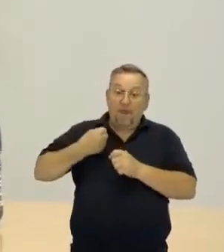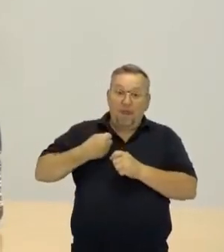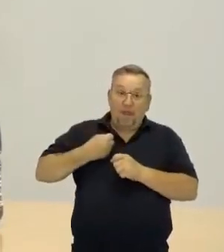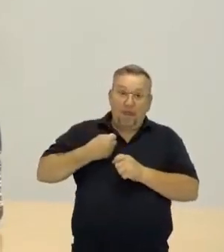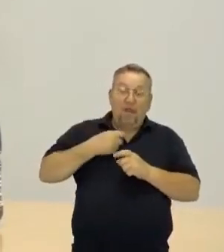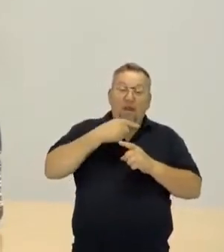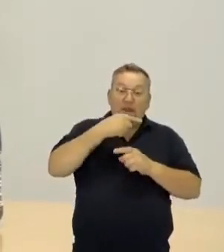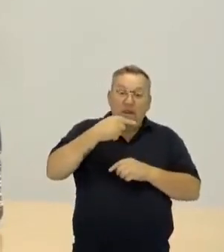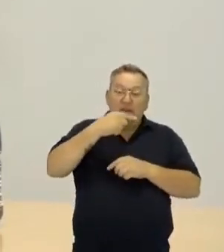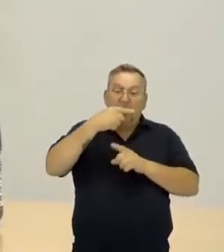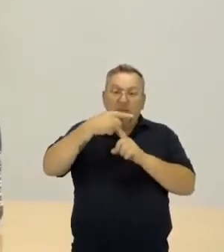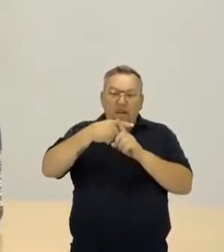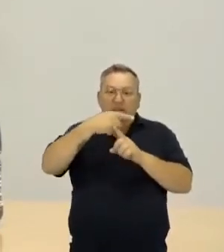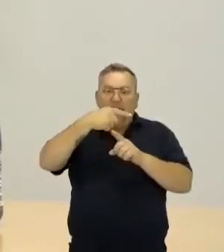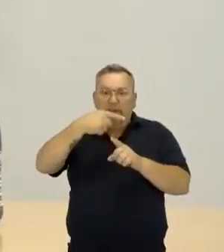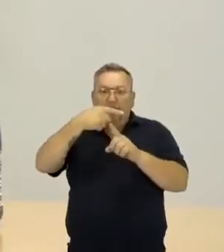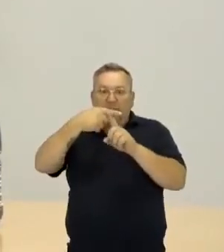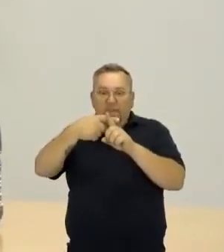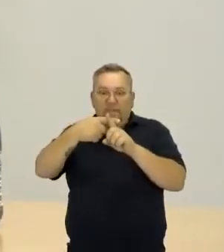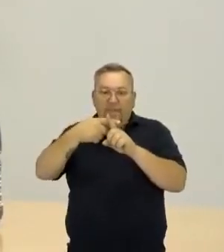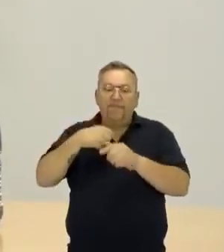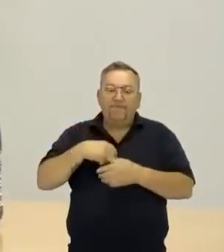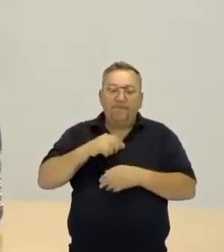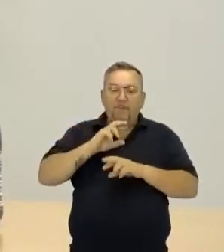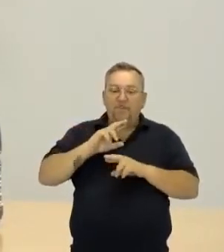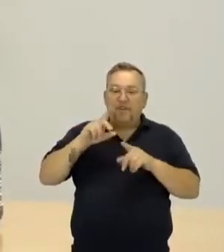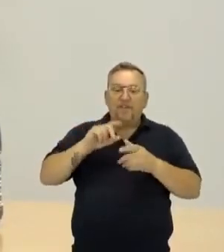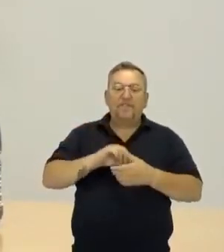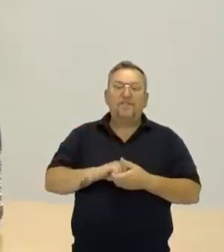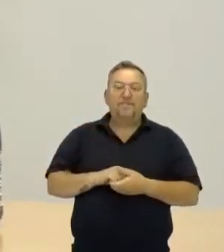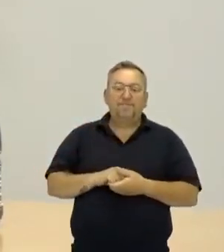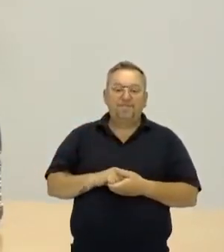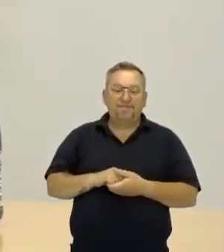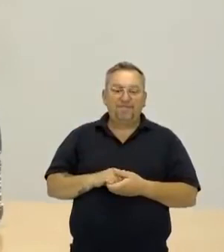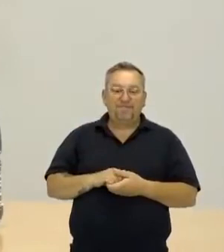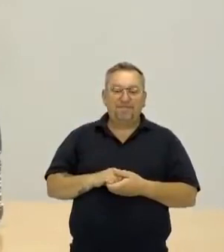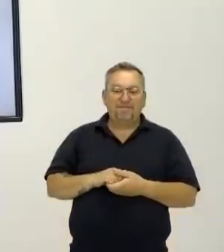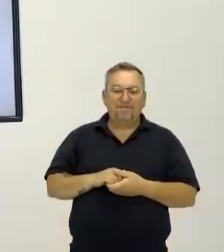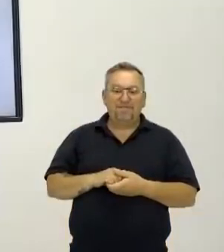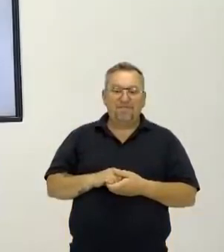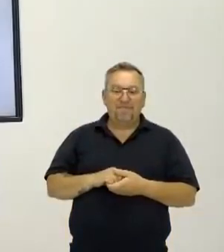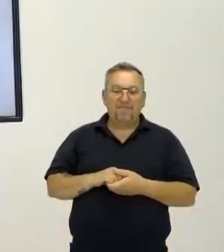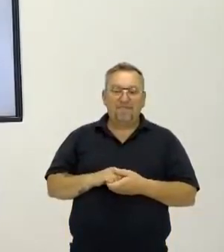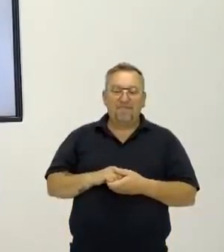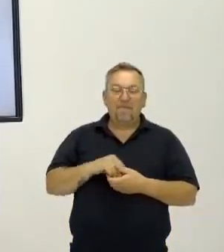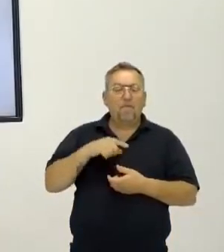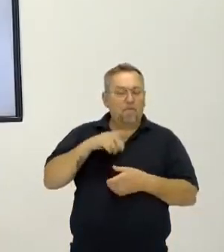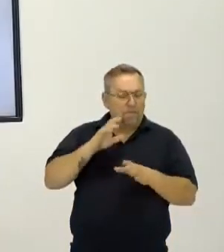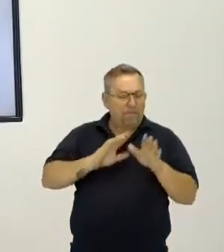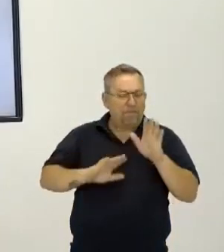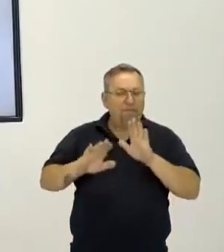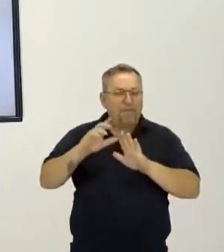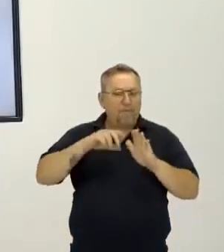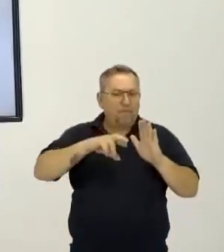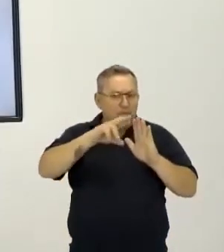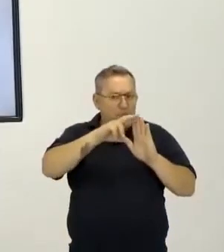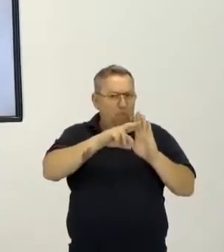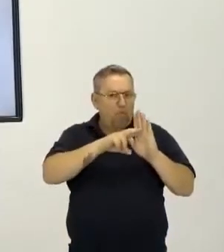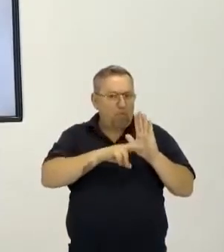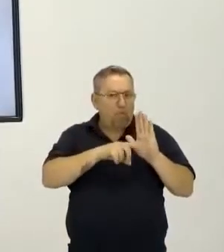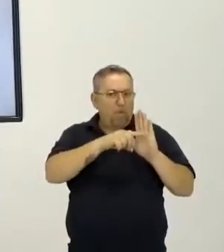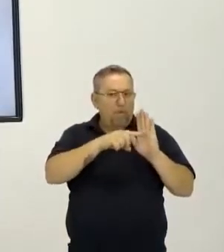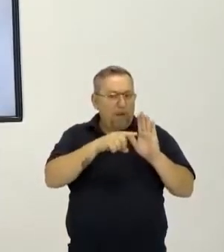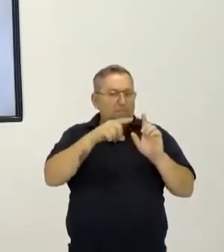sinal. Isso aí. Né? E aí sinais iguais mais diferentes menos. Isso mesmo. Perfeito. Toma muito esse cuidado, por favor,